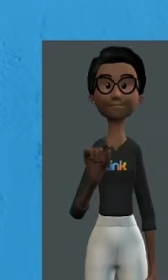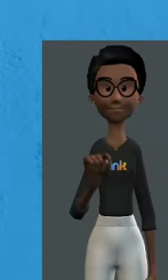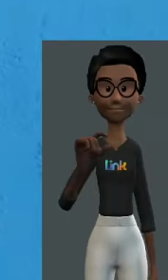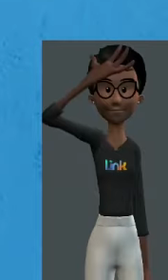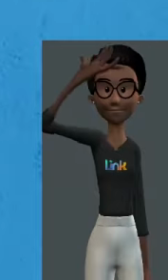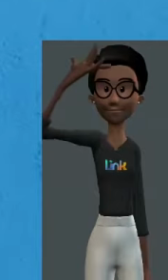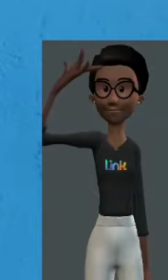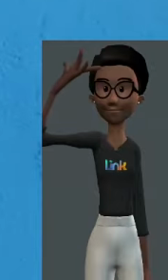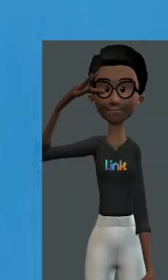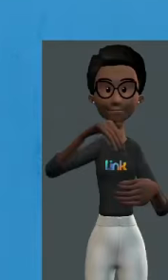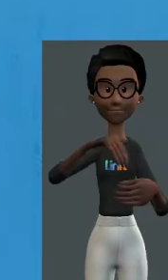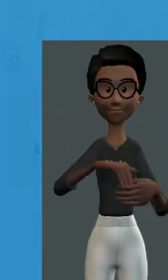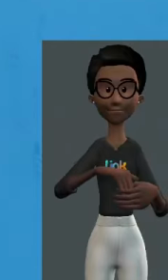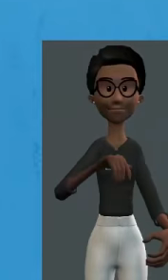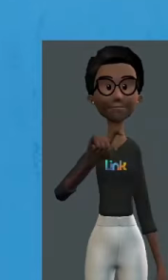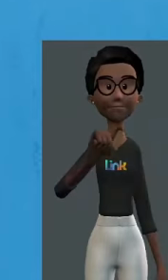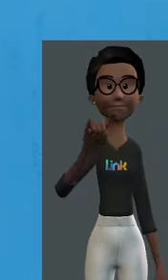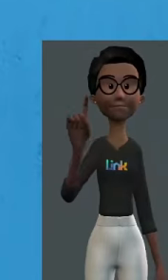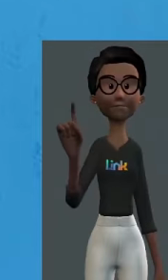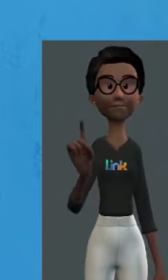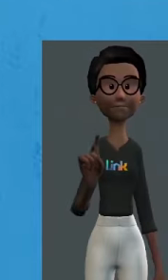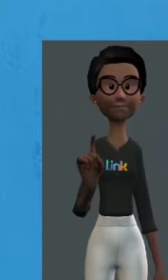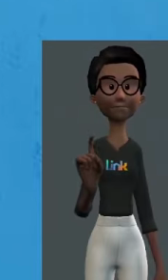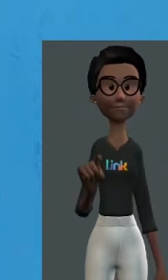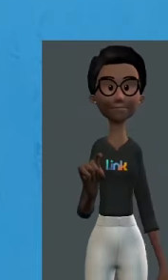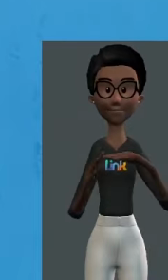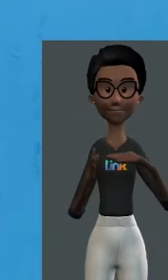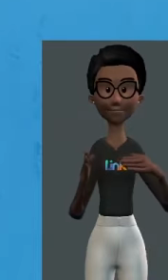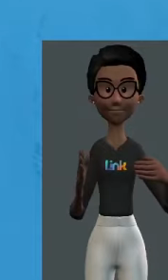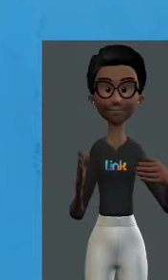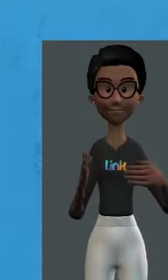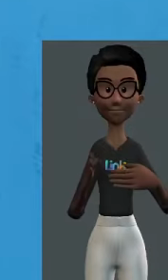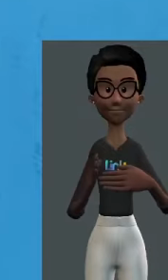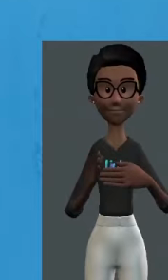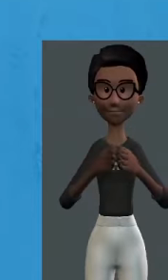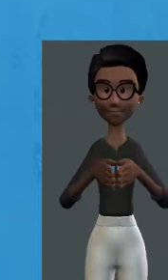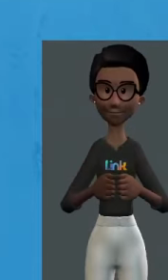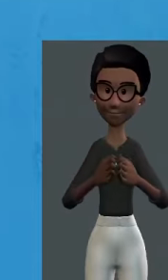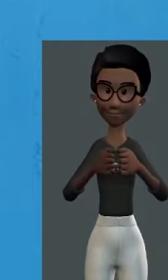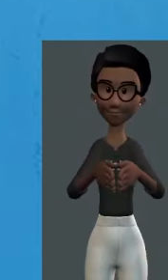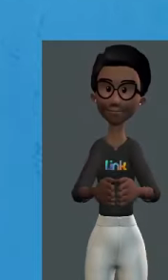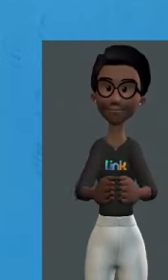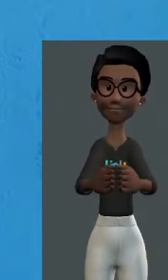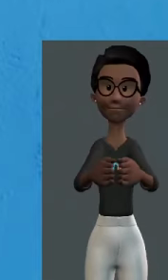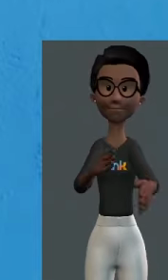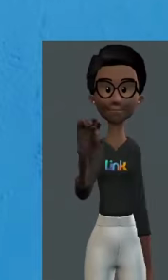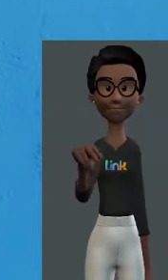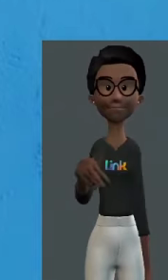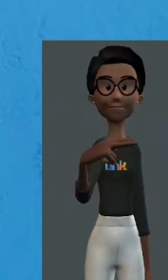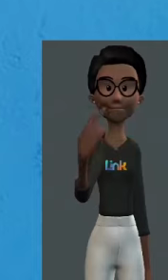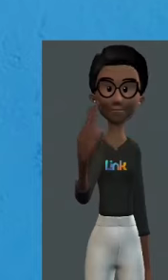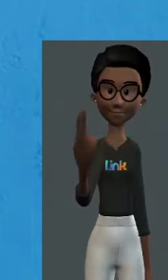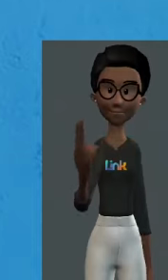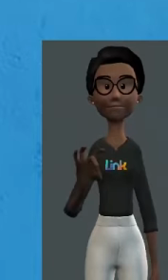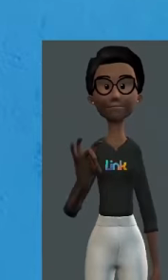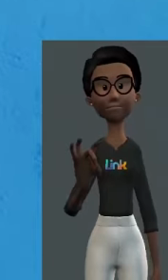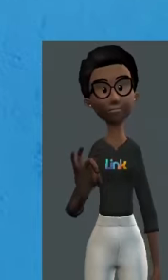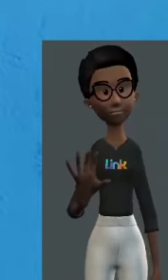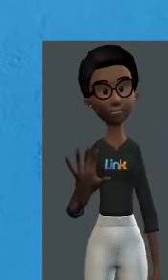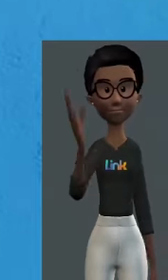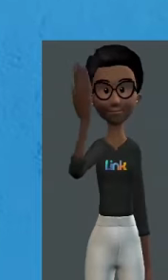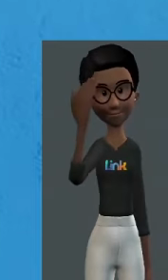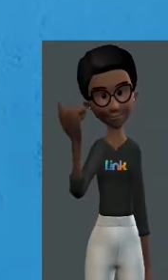mas para Platão isso foi um erro gigantesco. Eles não deveriam fazer isso, principalmente porque para ele Sócrates